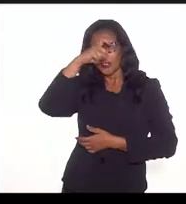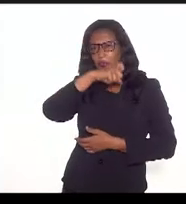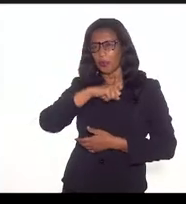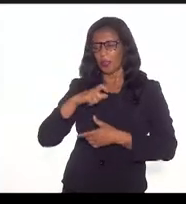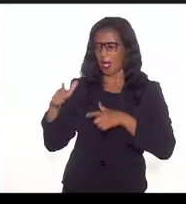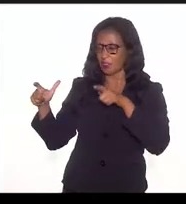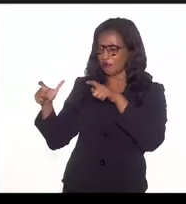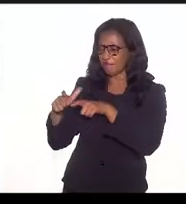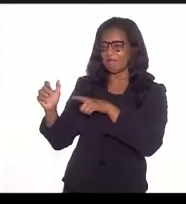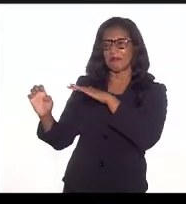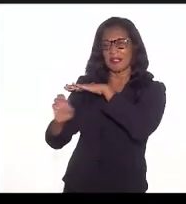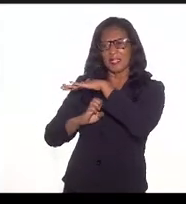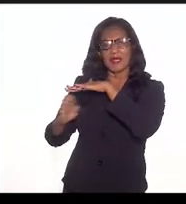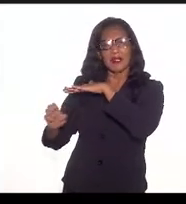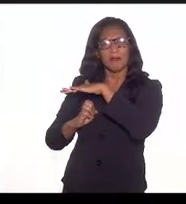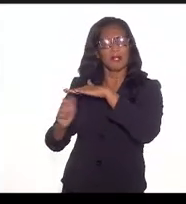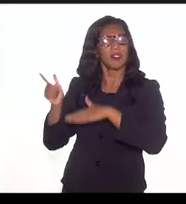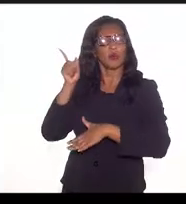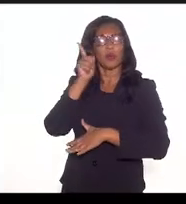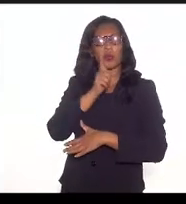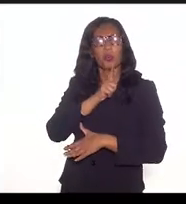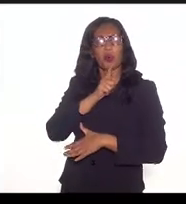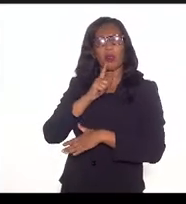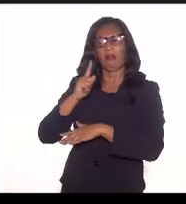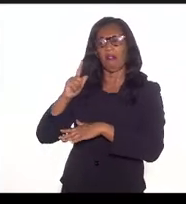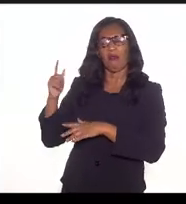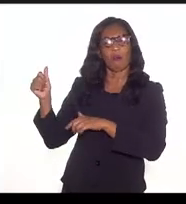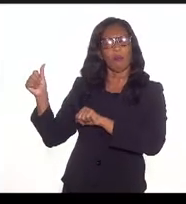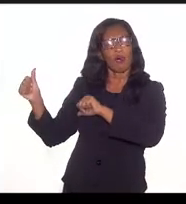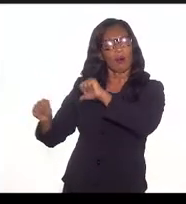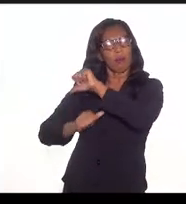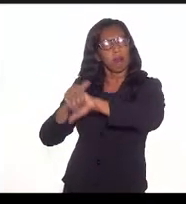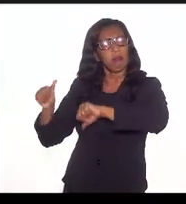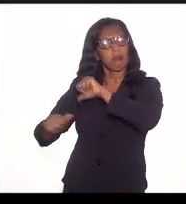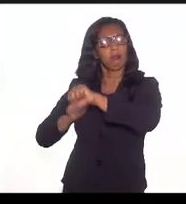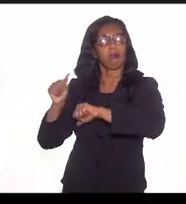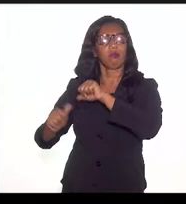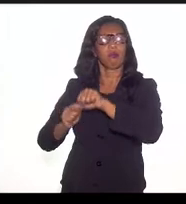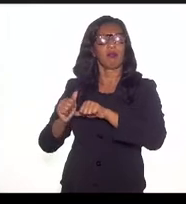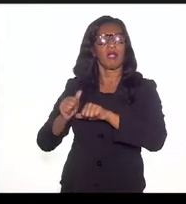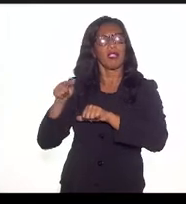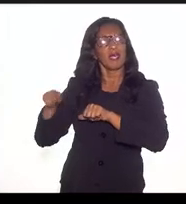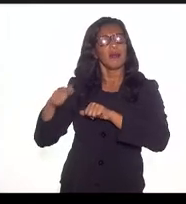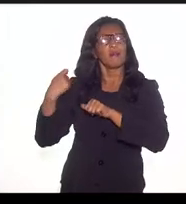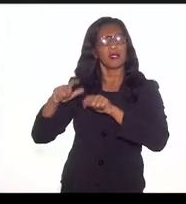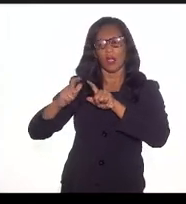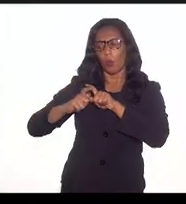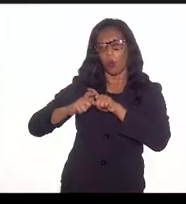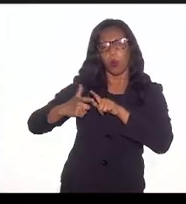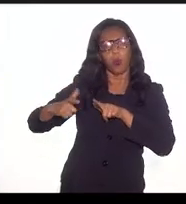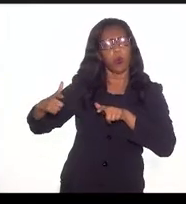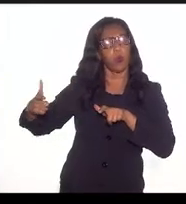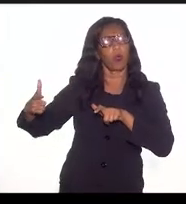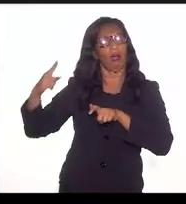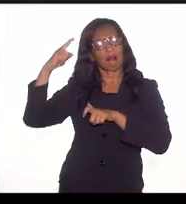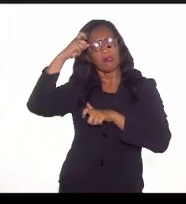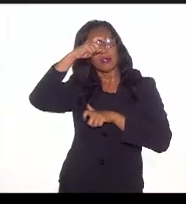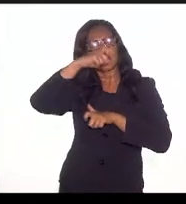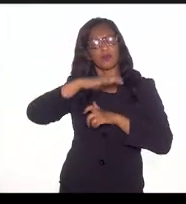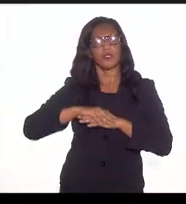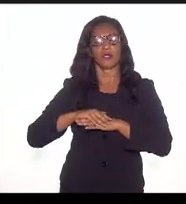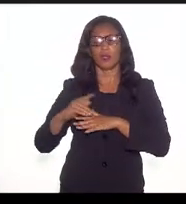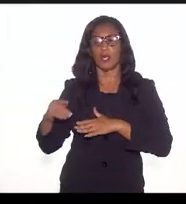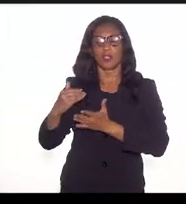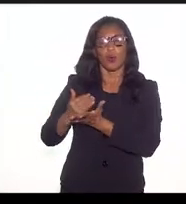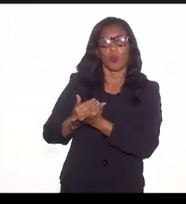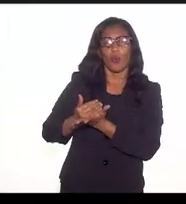pequeno tem de ter acesso a projetos de inovação, porque geralmente os projetos eles têm um crescimento muito orgânico e eles estão numa etapa